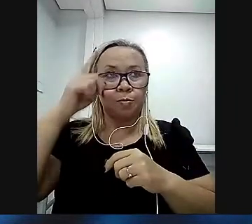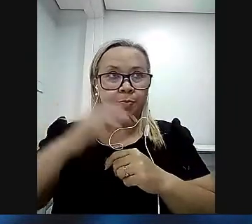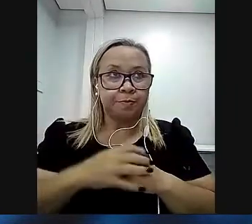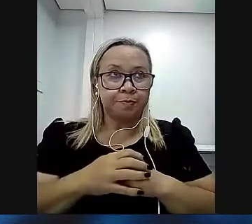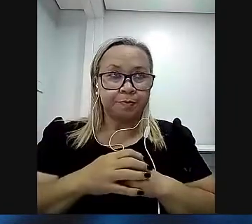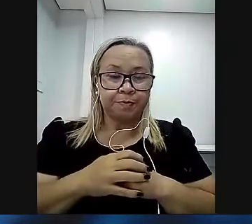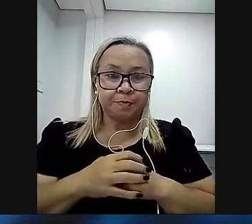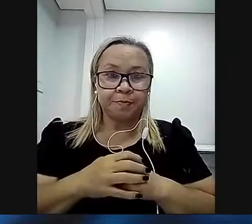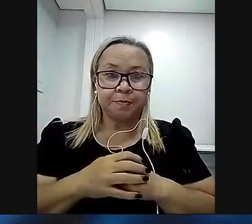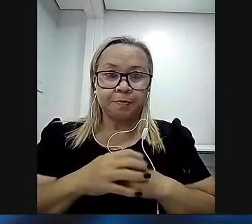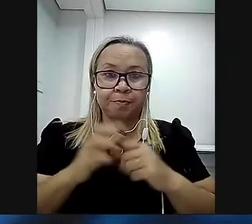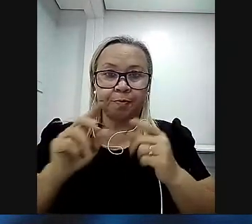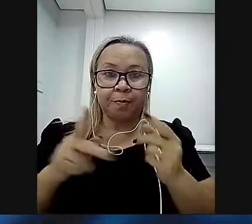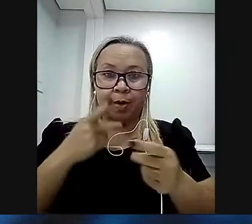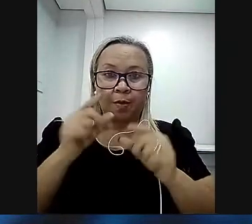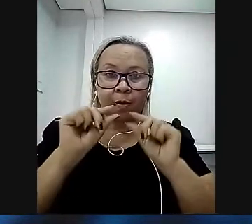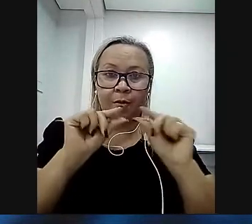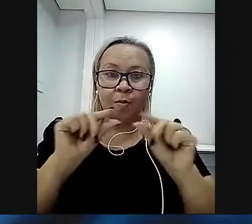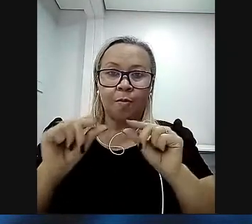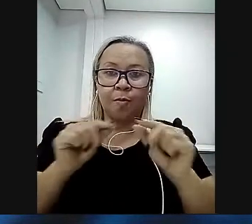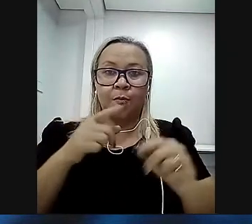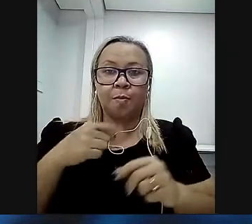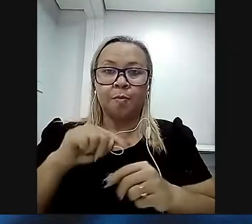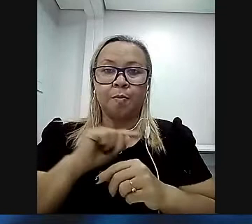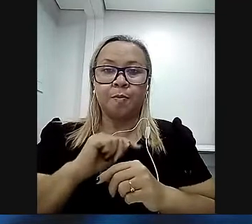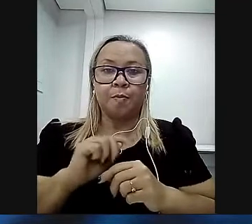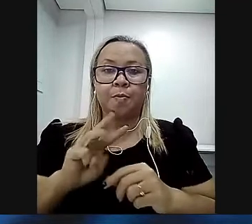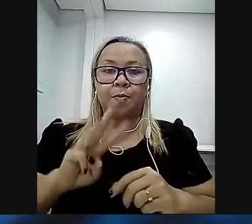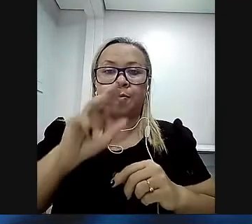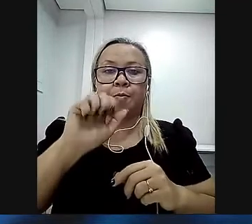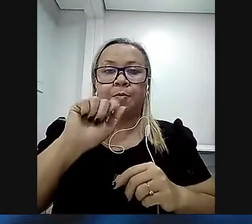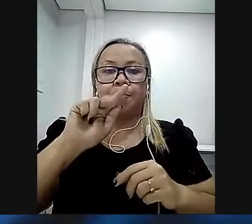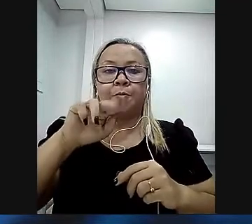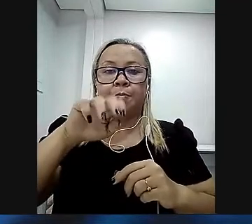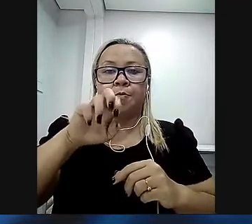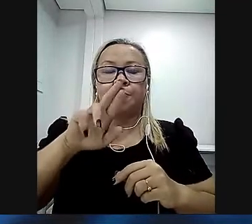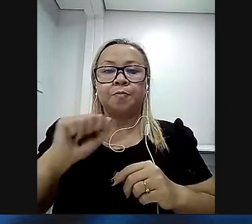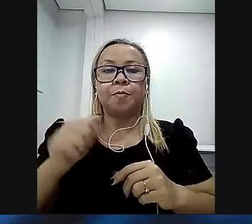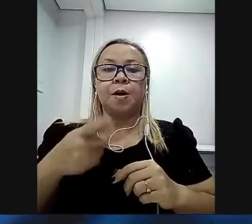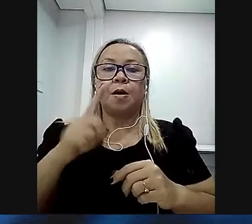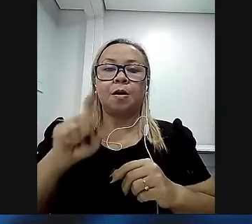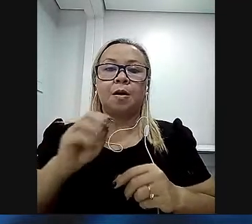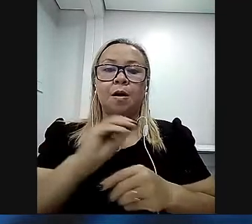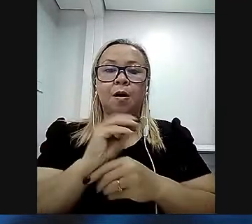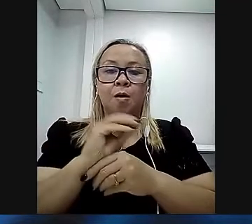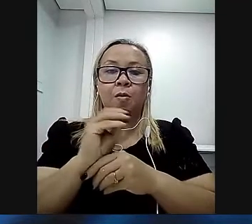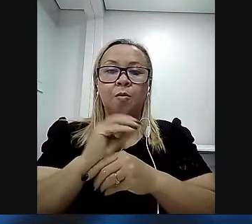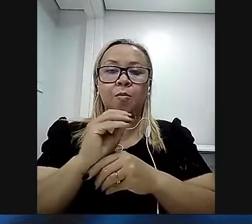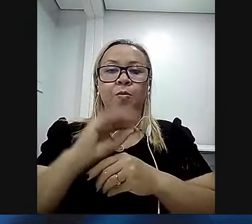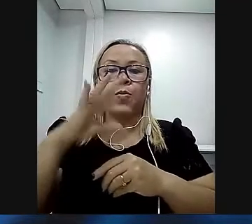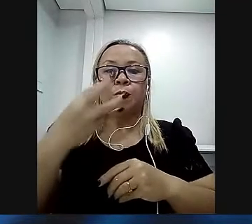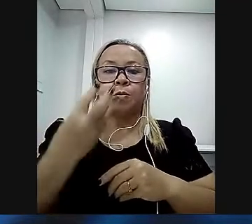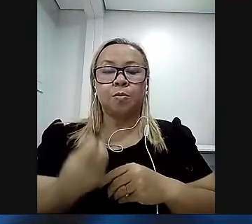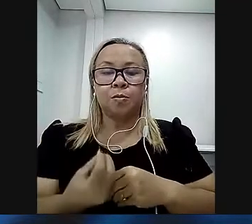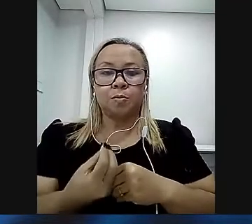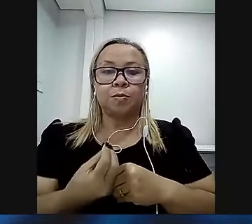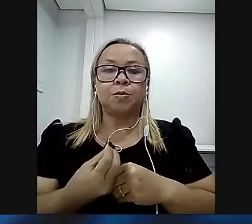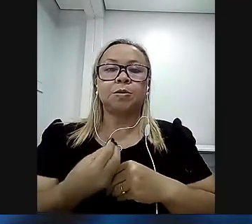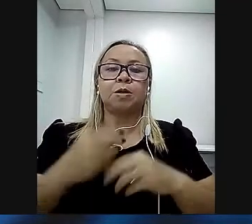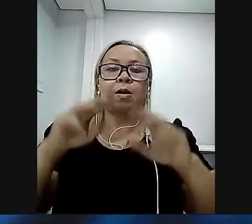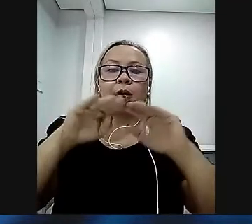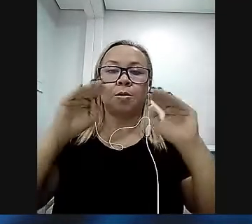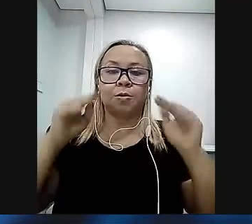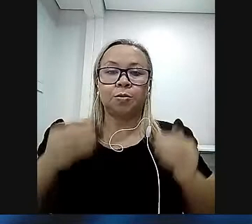Vou falar um pouquinho do Barja aqui para a gente. Wagner Barja é curador, crítico de arte, artista